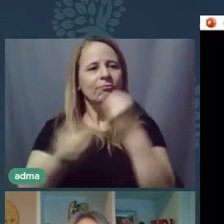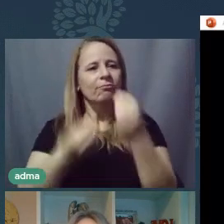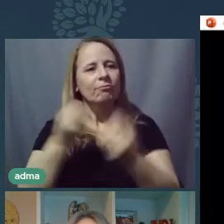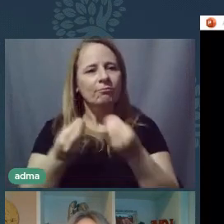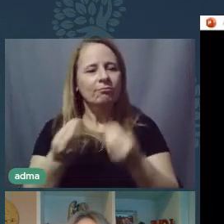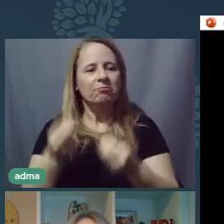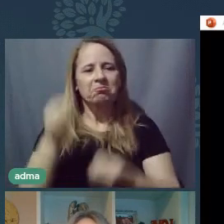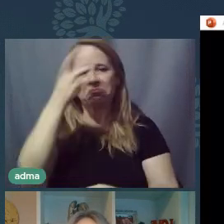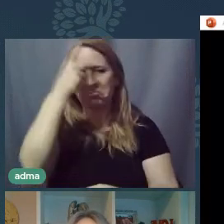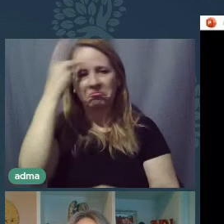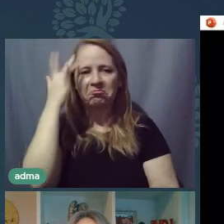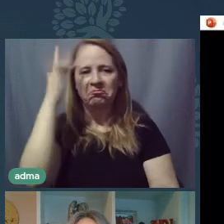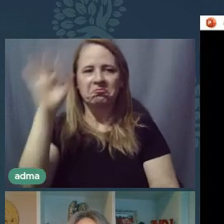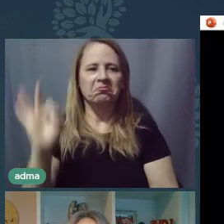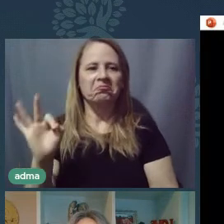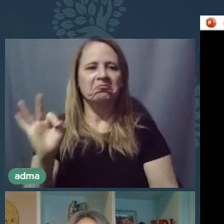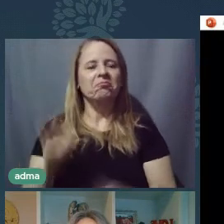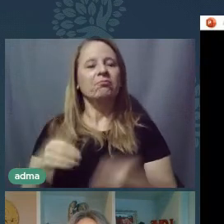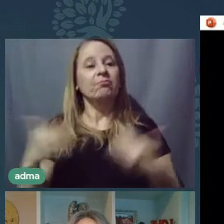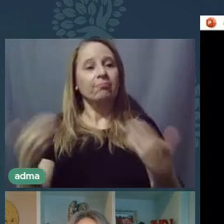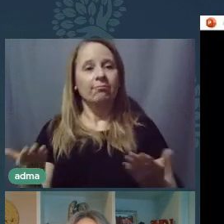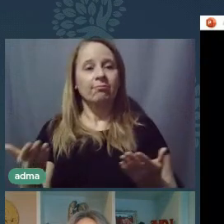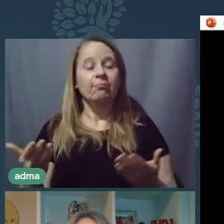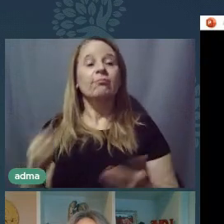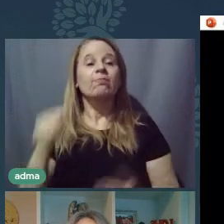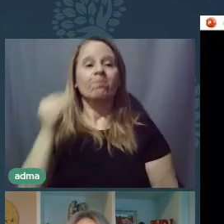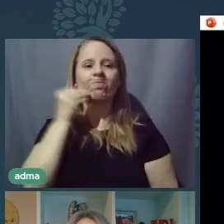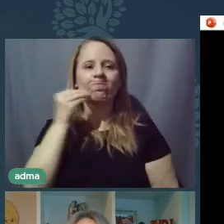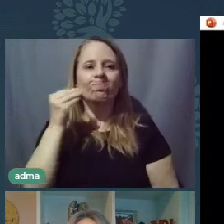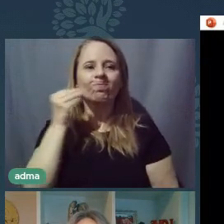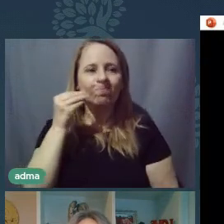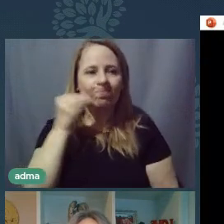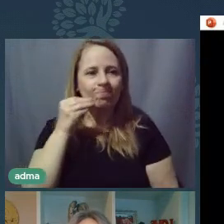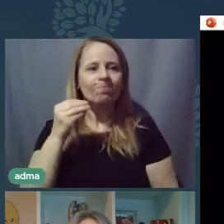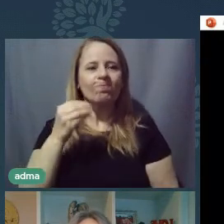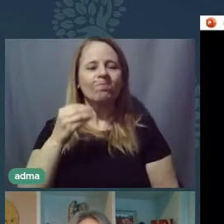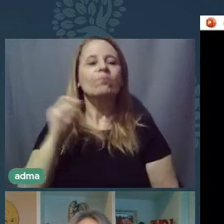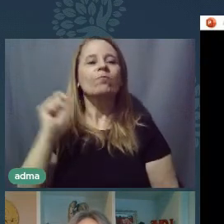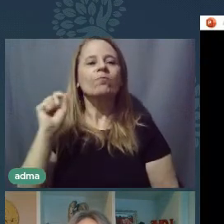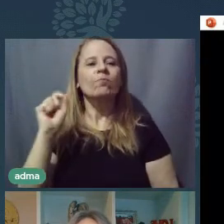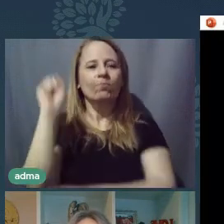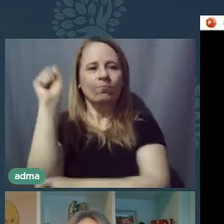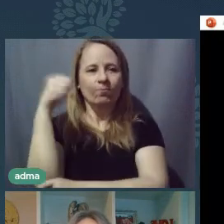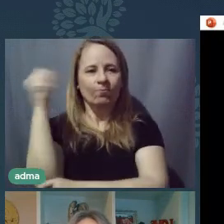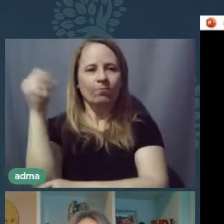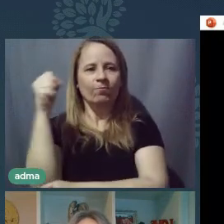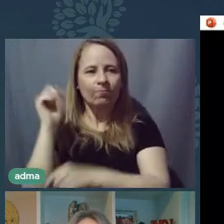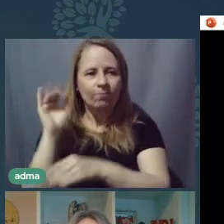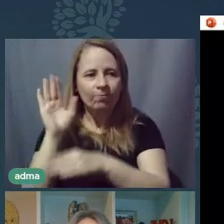né. Isso, evidentemente, isso tem melhorado muito nos últimos anos.